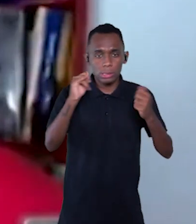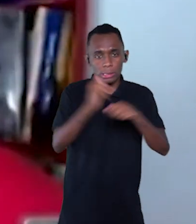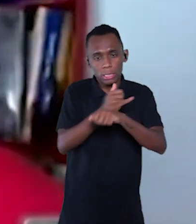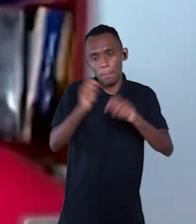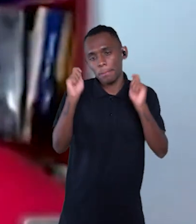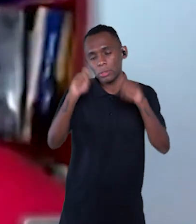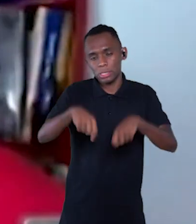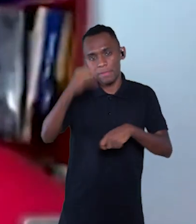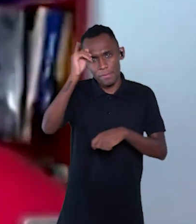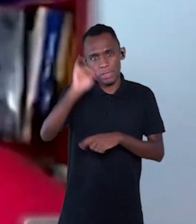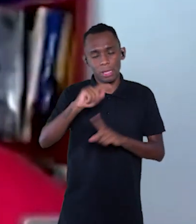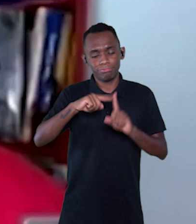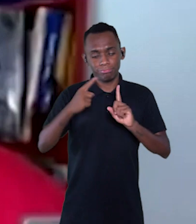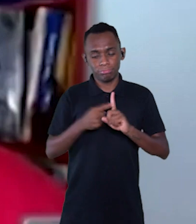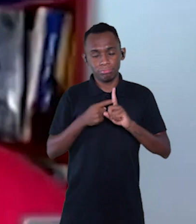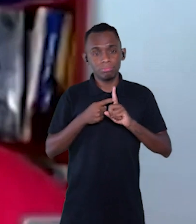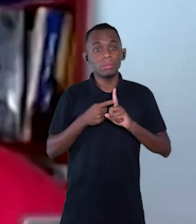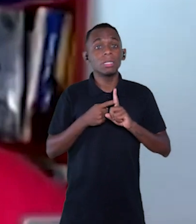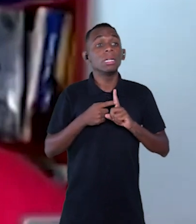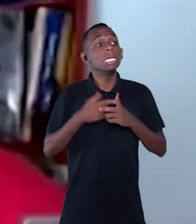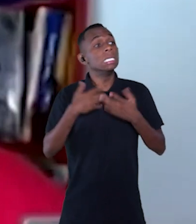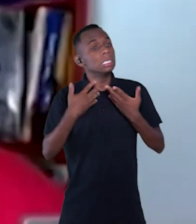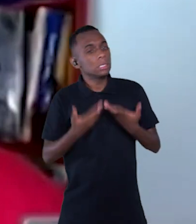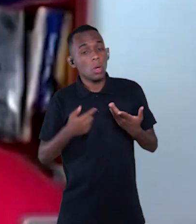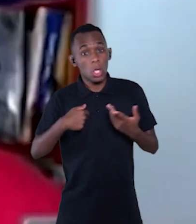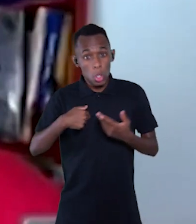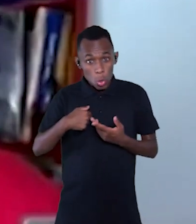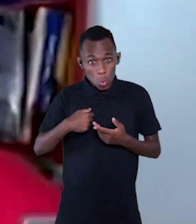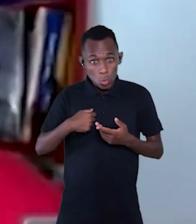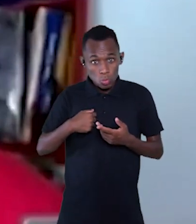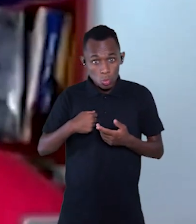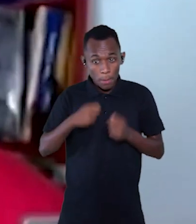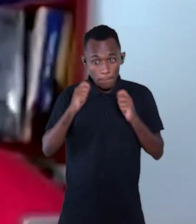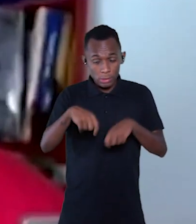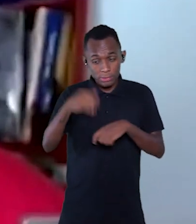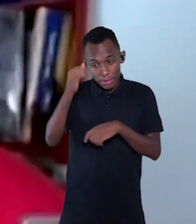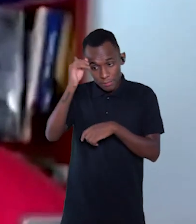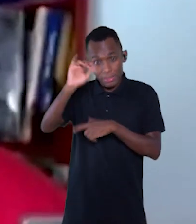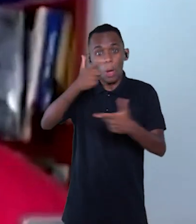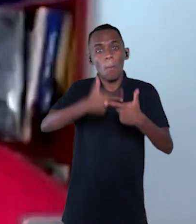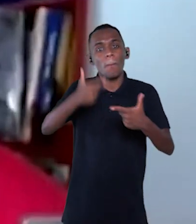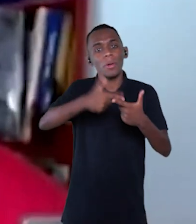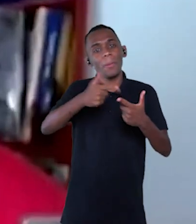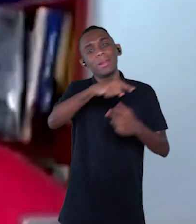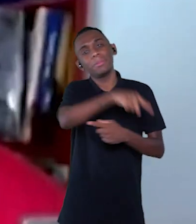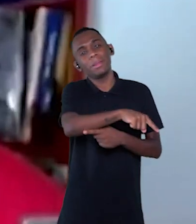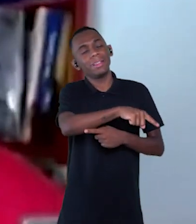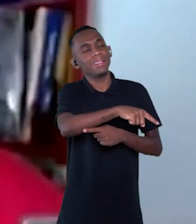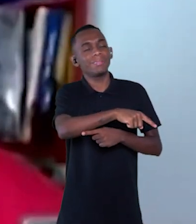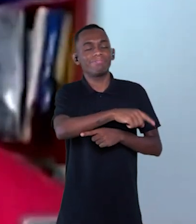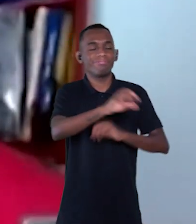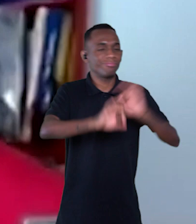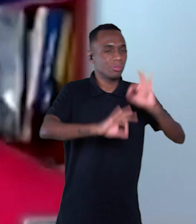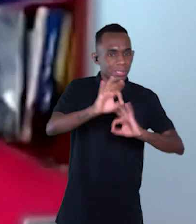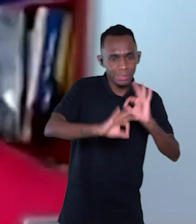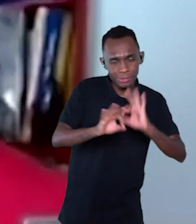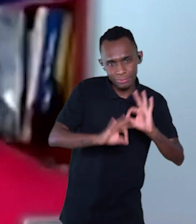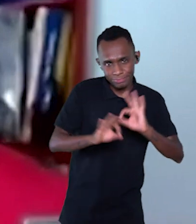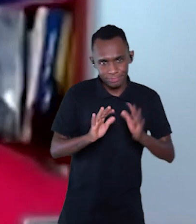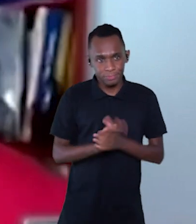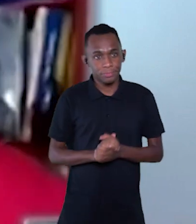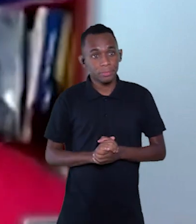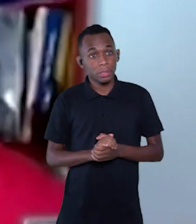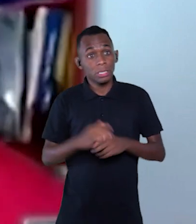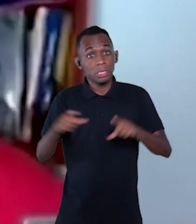sinta bem e segura. Ou seja, eu evito o agravamento daquelas condições econômicas com mais uma gestação não planejada, ou às